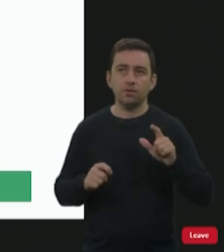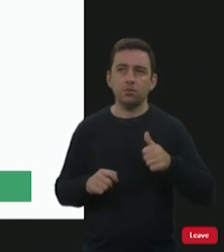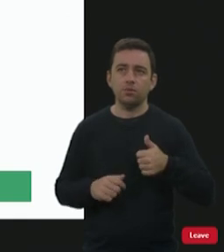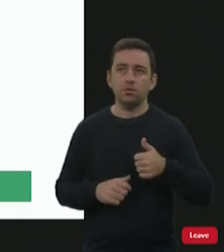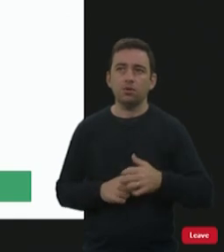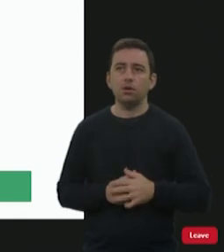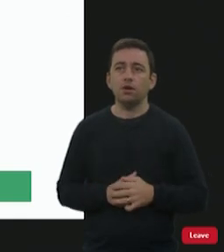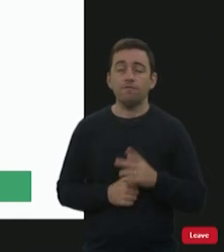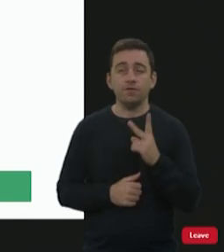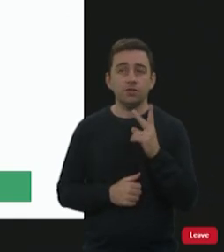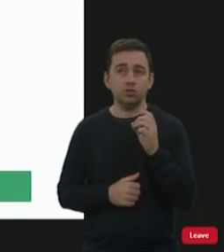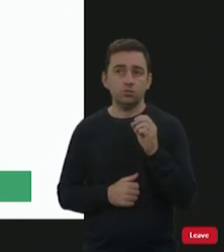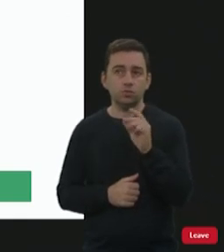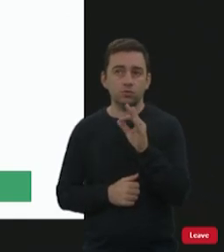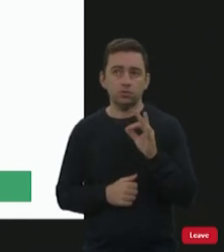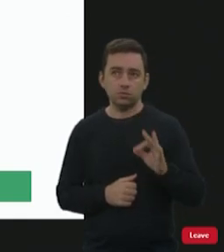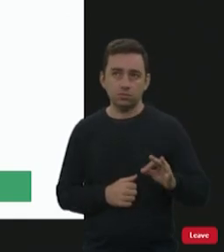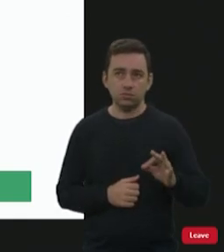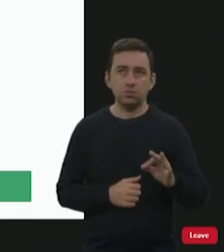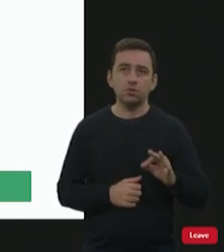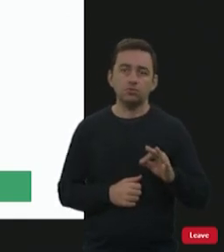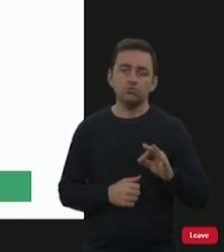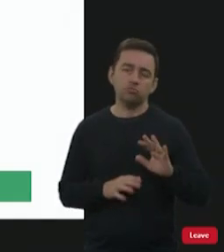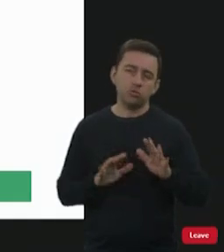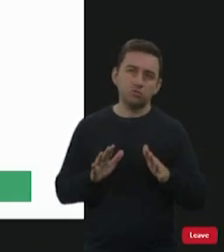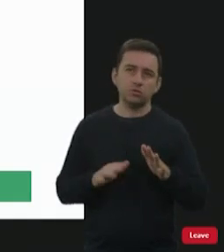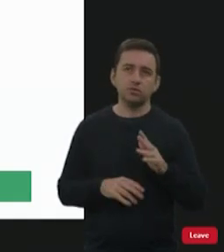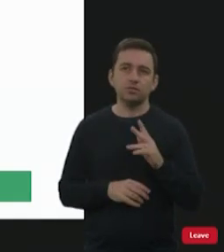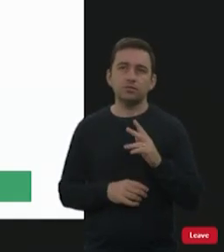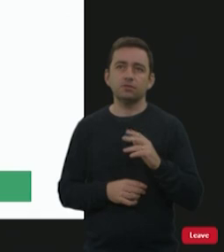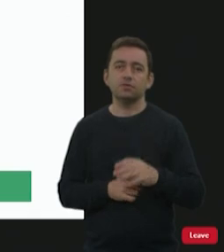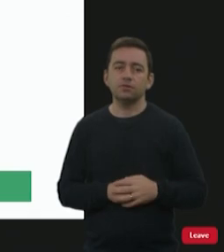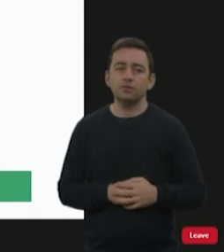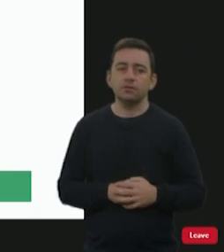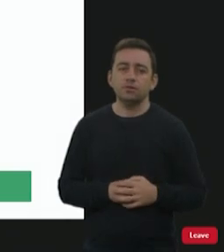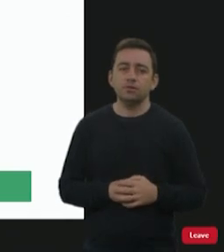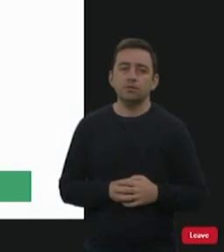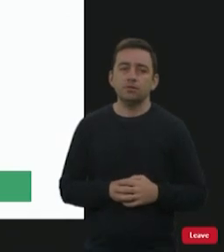em 20% os triglicerídeos.